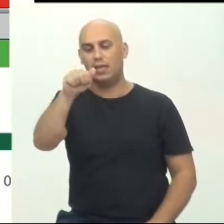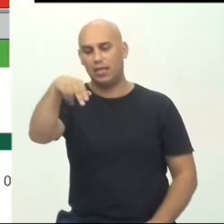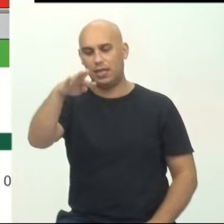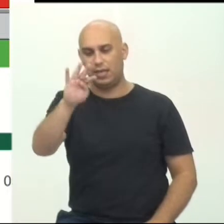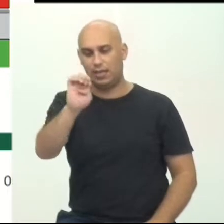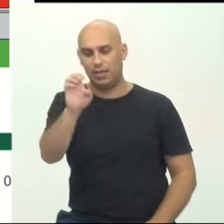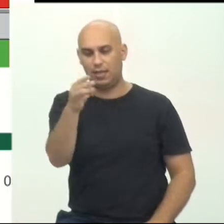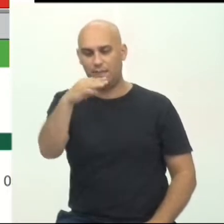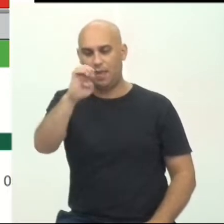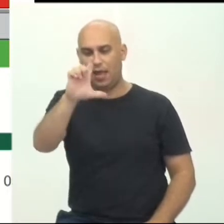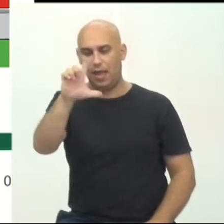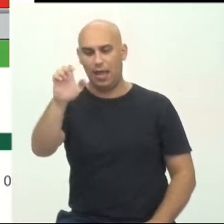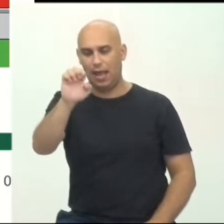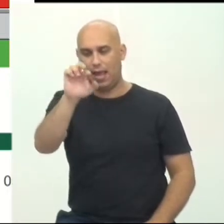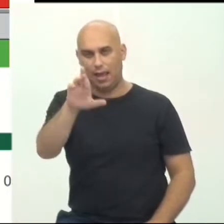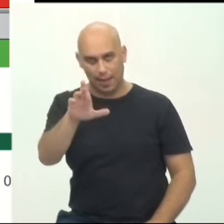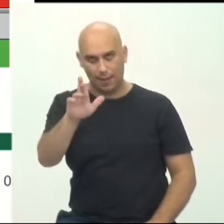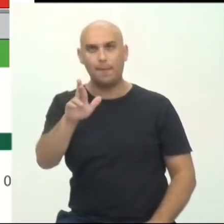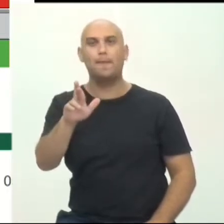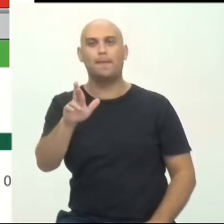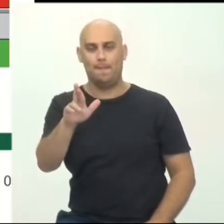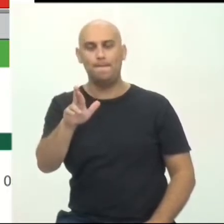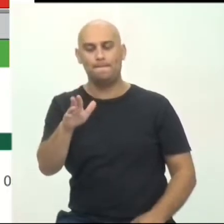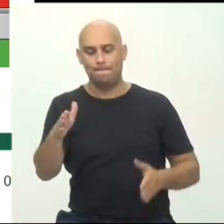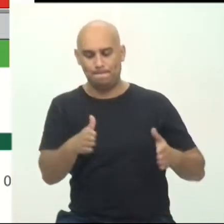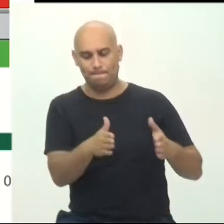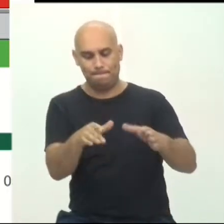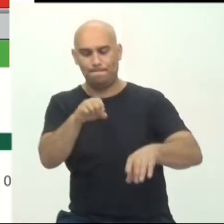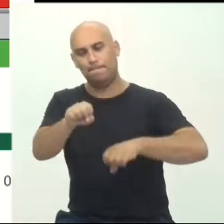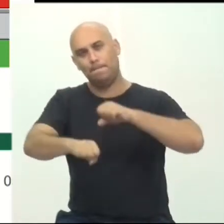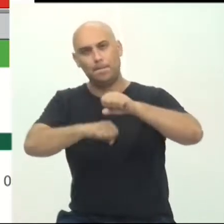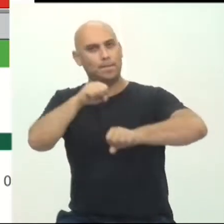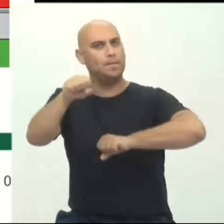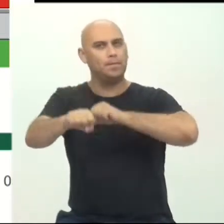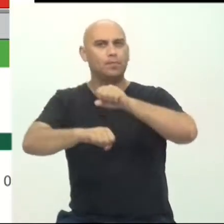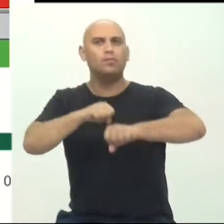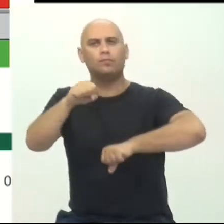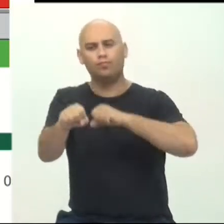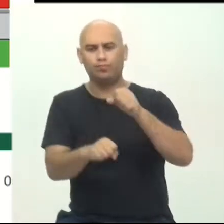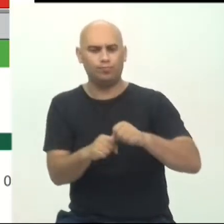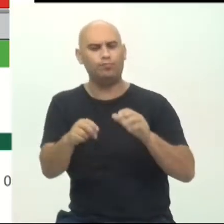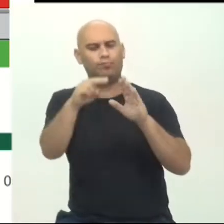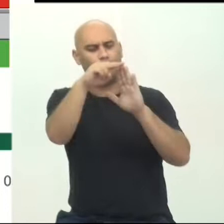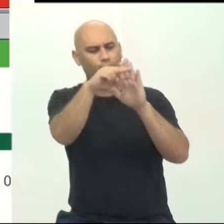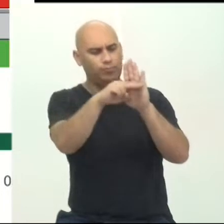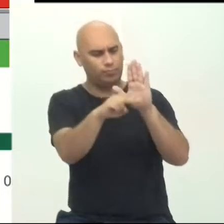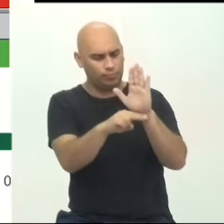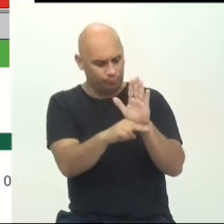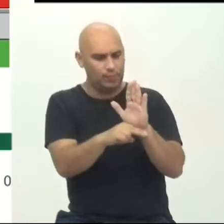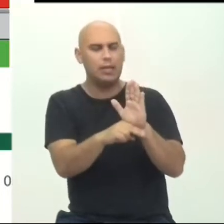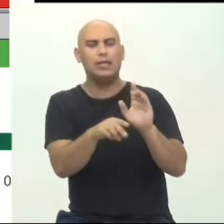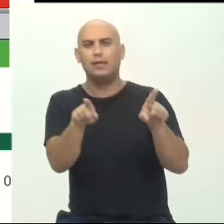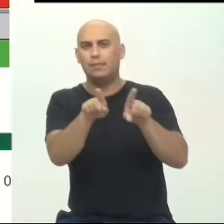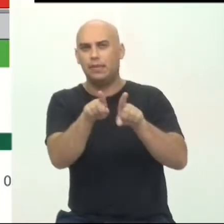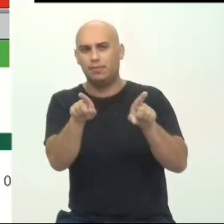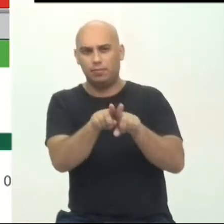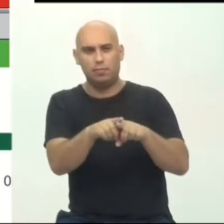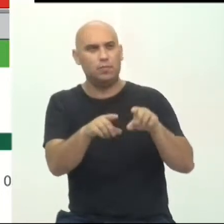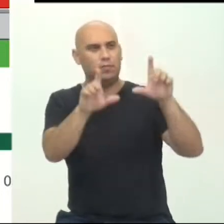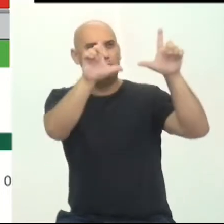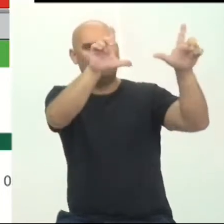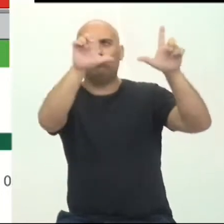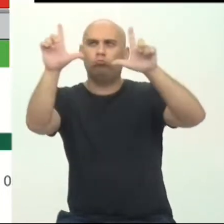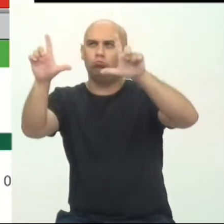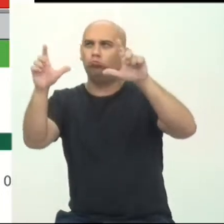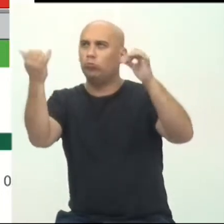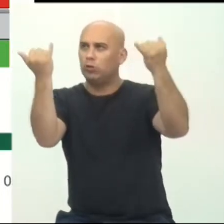a proposta é usar a ciclofaixa, dentro também de todos os parâmetros normativos de sinalização. Então, um dos